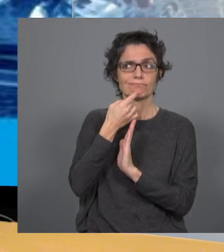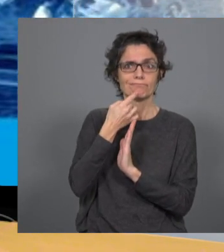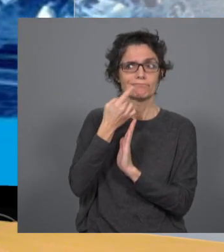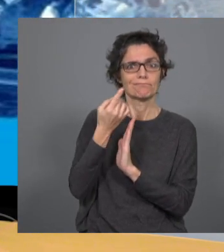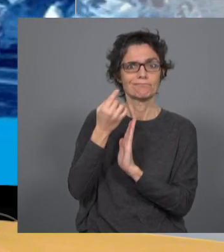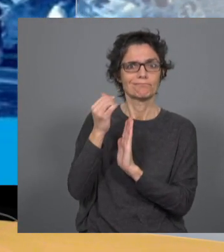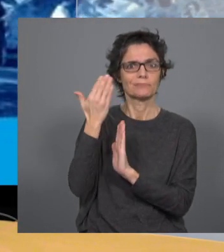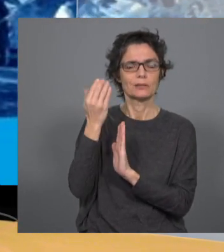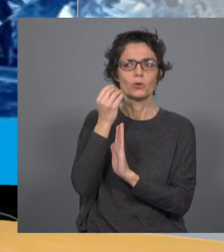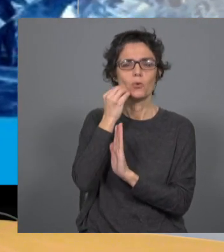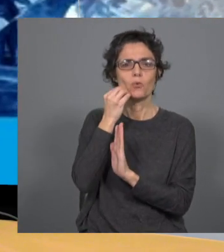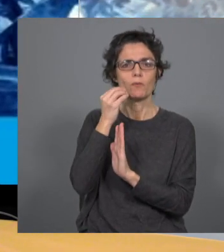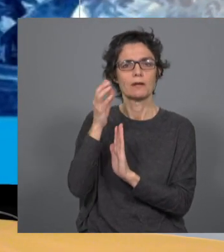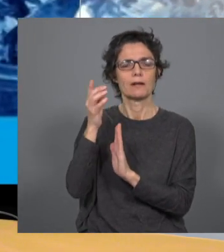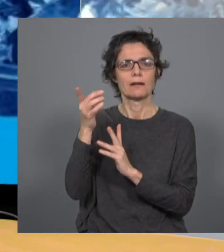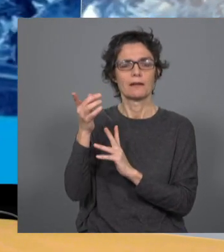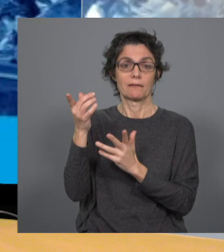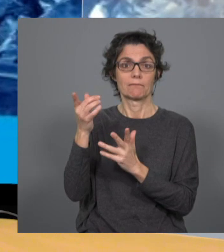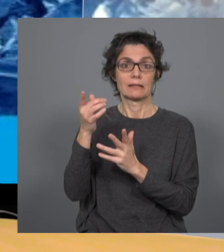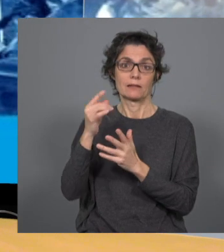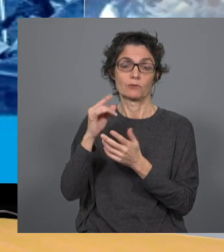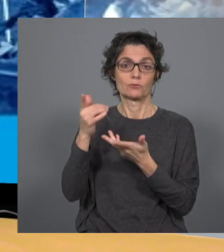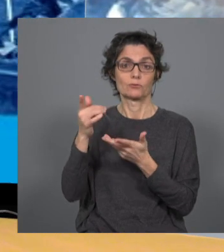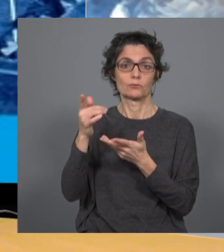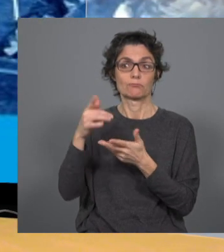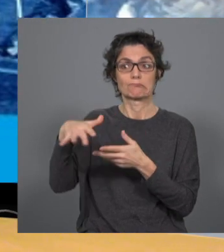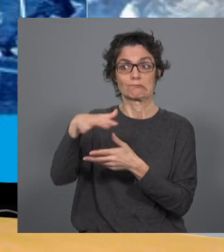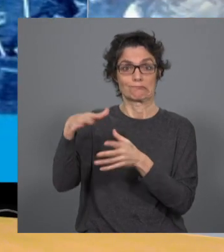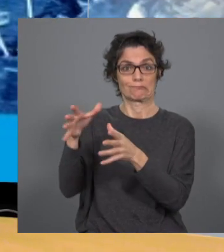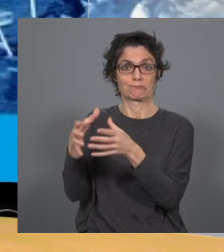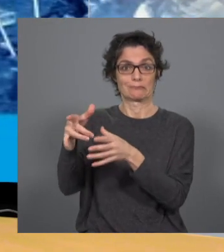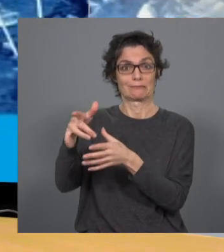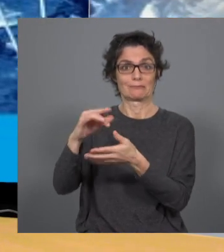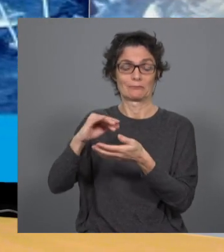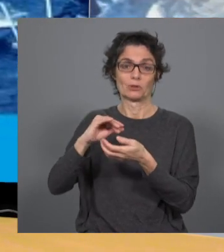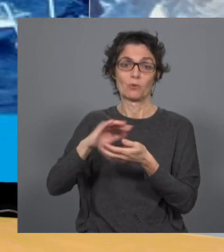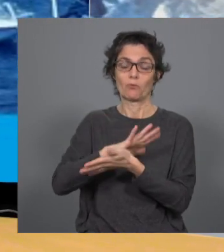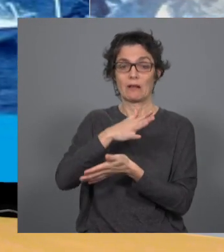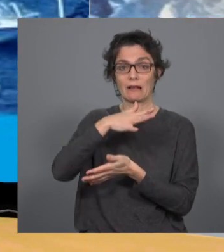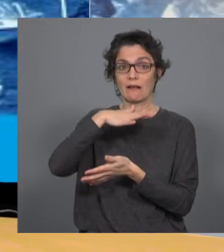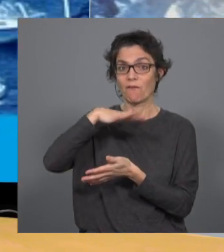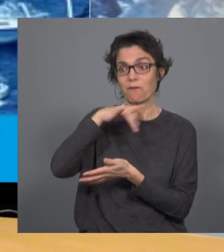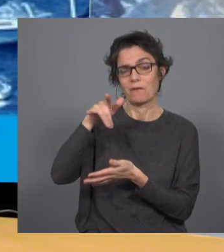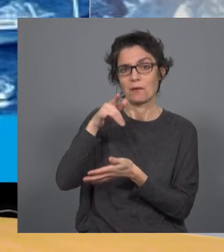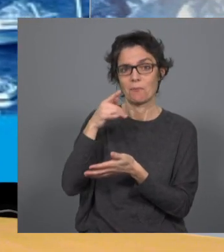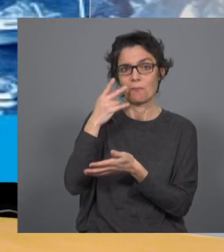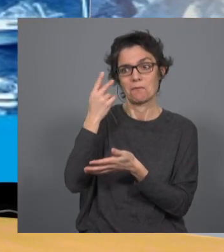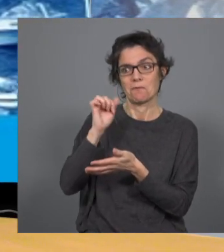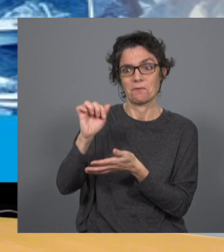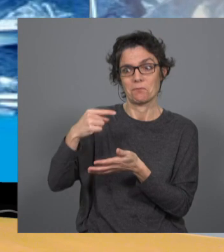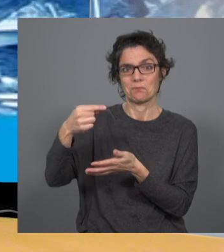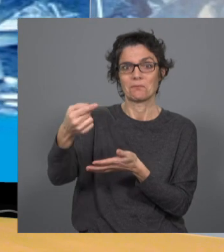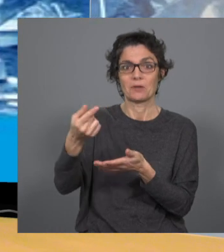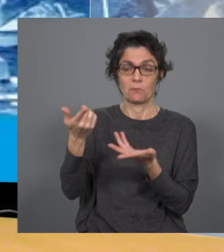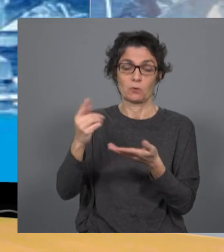as cooperadoras da família estão a viver este ano também muito centrado, que será na família, tendo também um